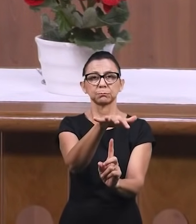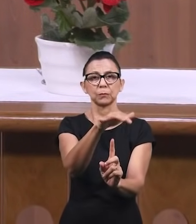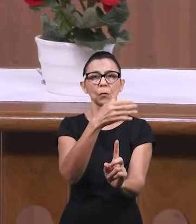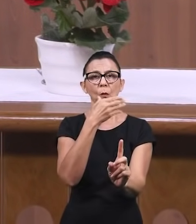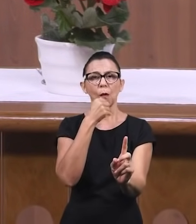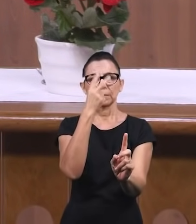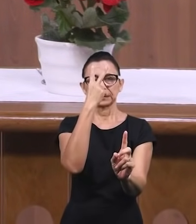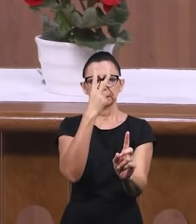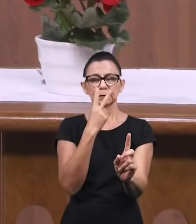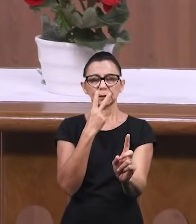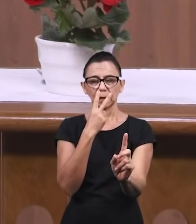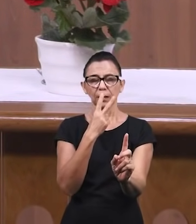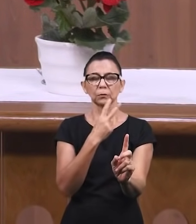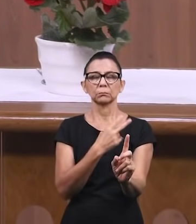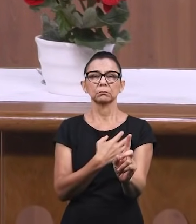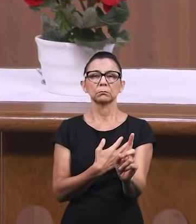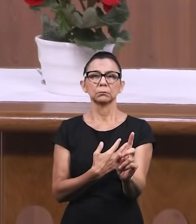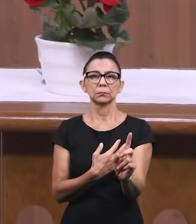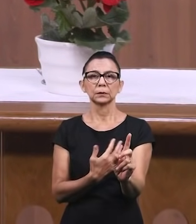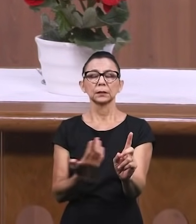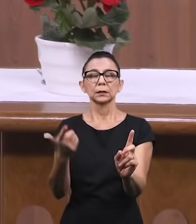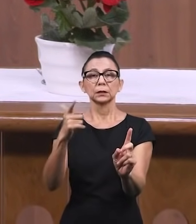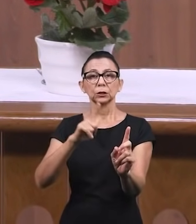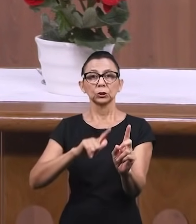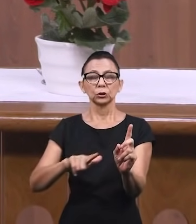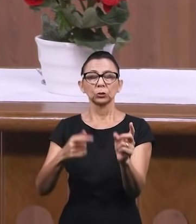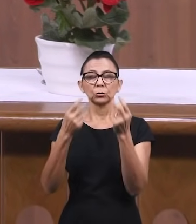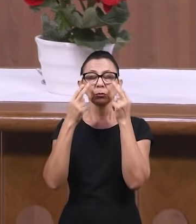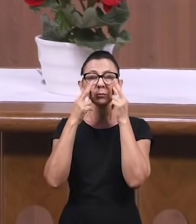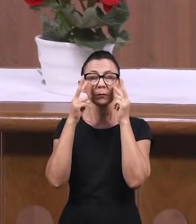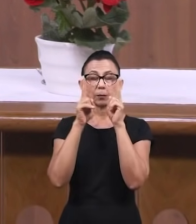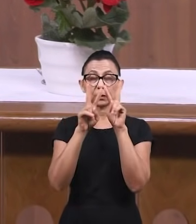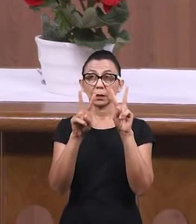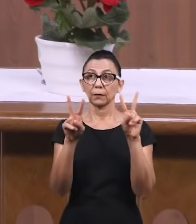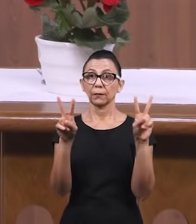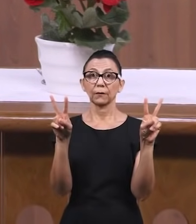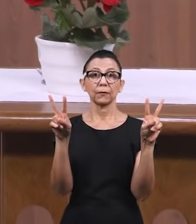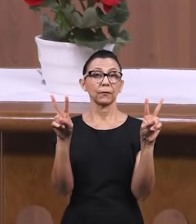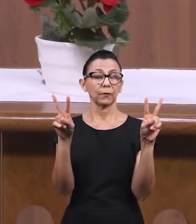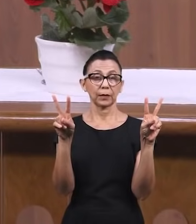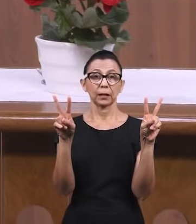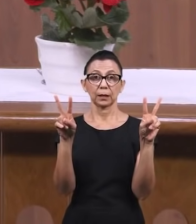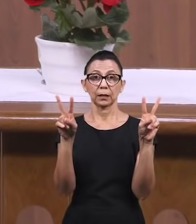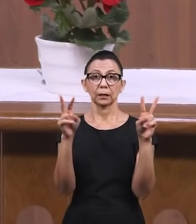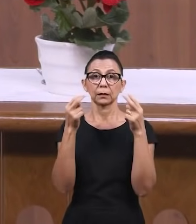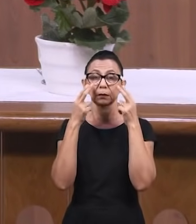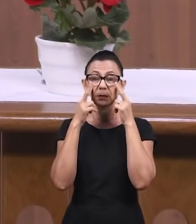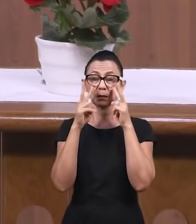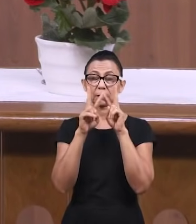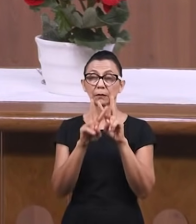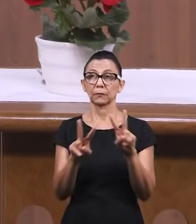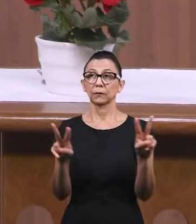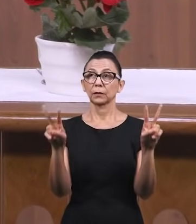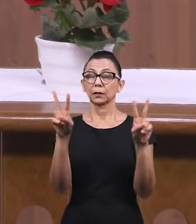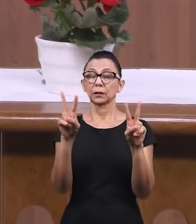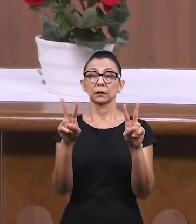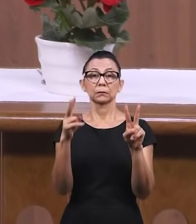ia recuperar a visão, ele passaria a